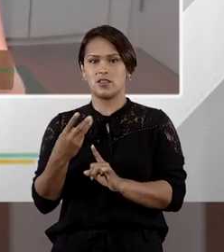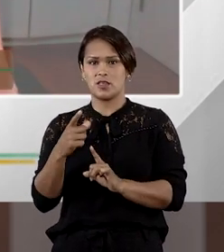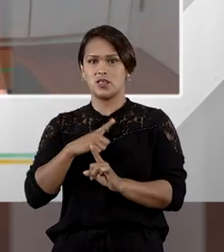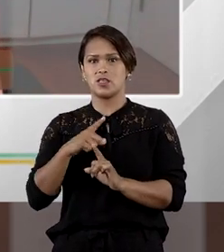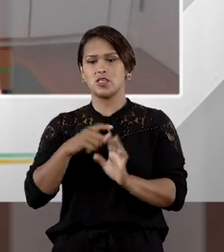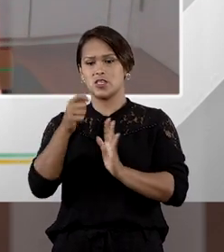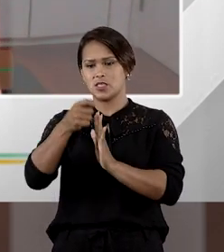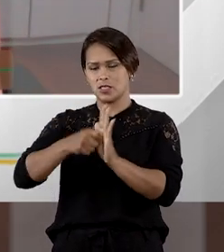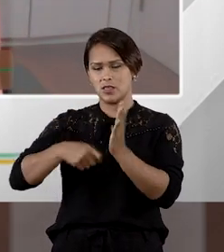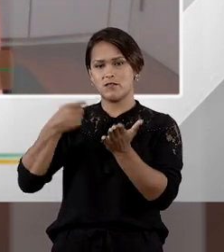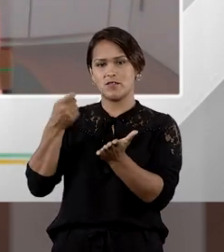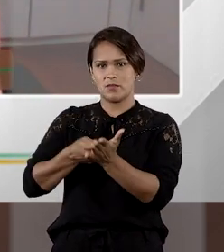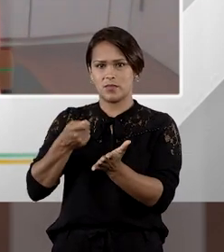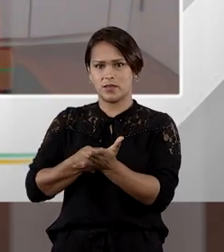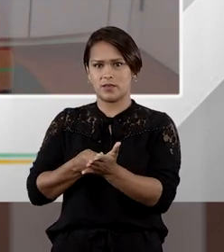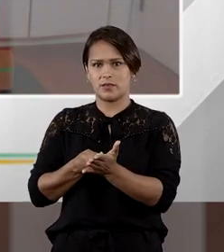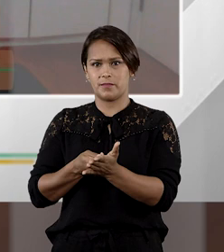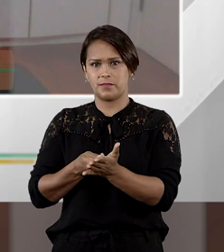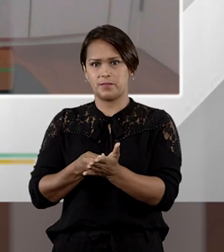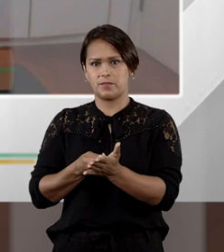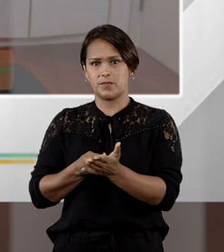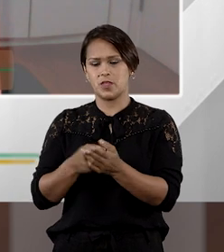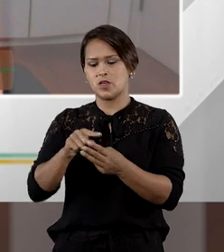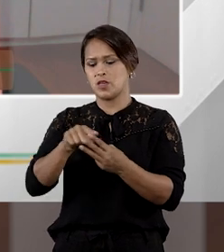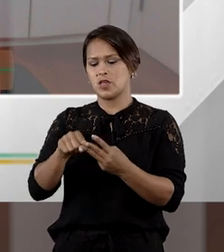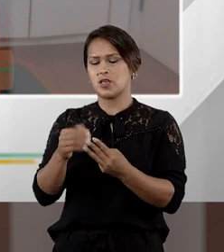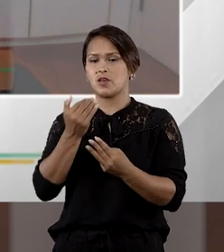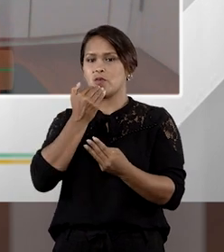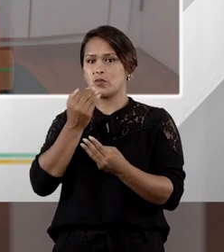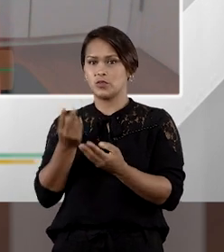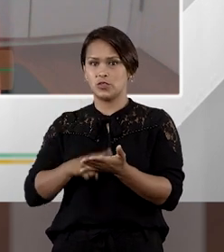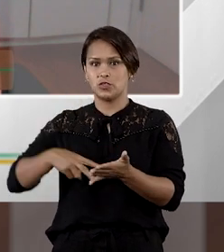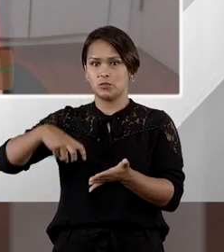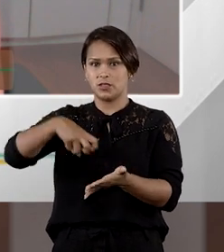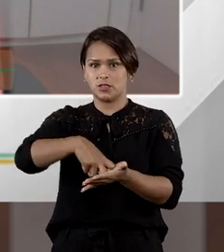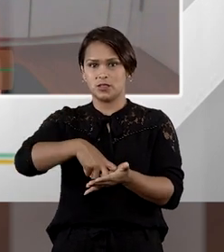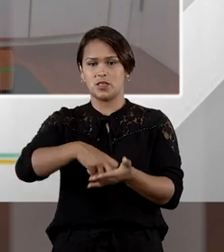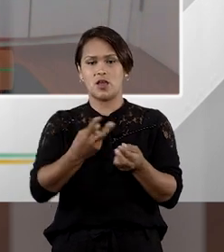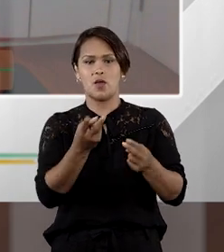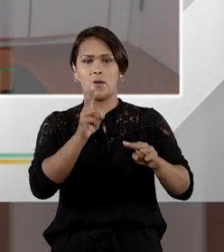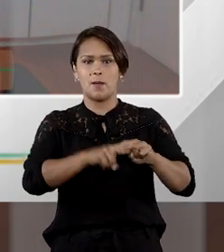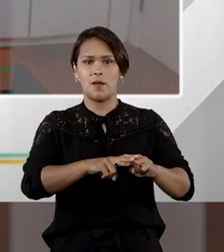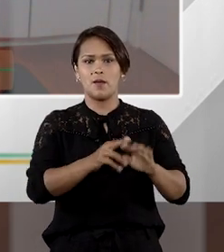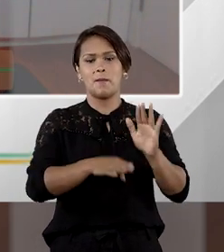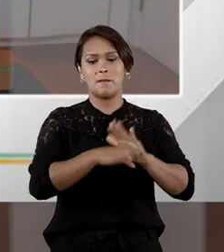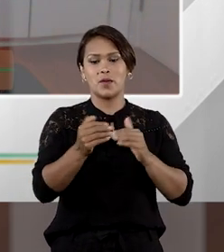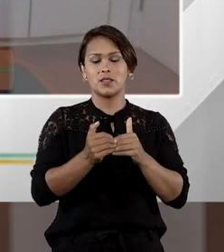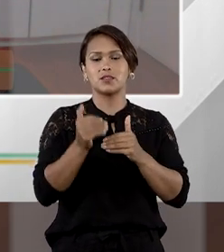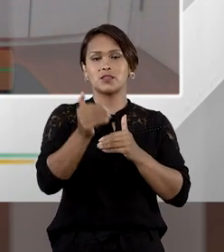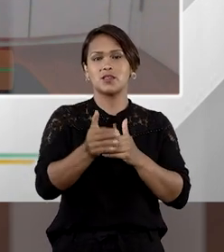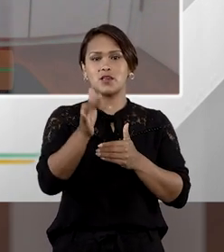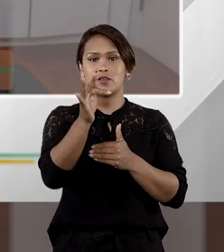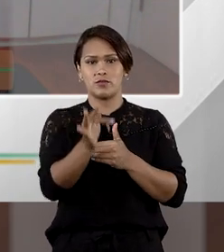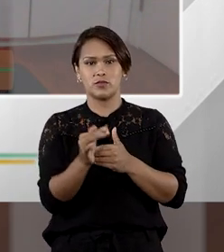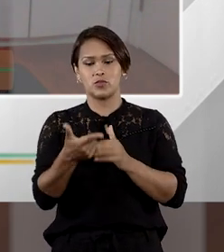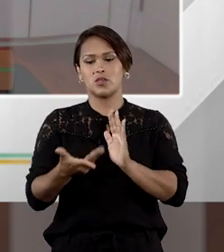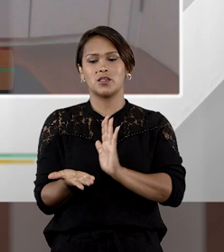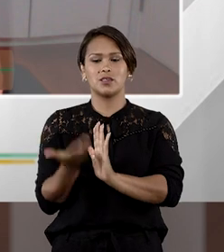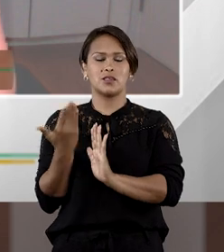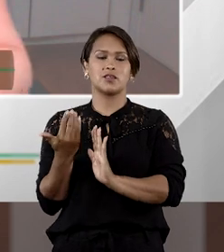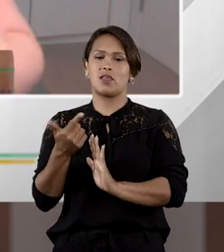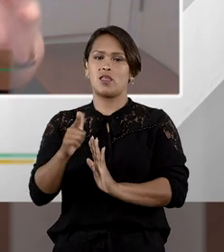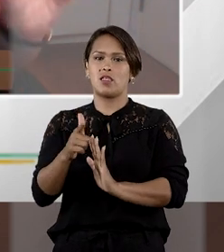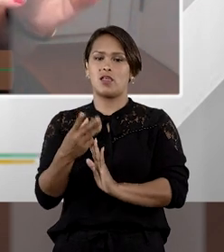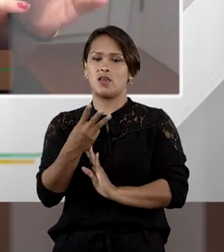chama essa coerção máxima, que é o pedido de prisão, né, mais as vincendas. E as três mais antigas,